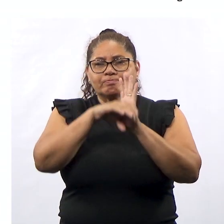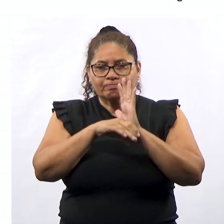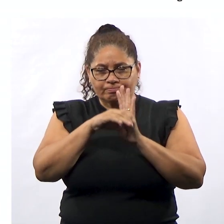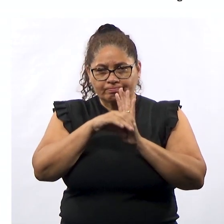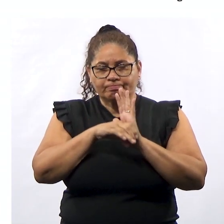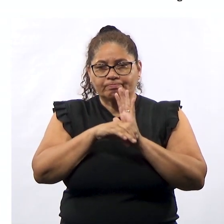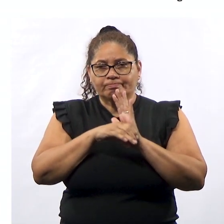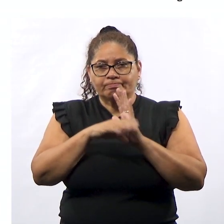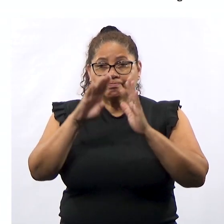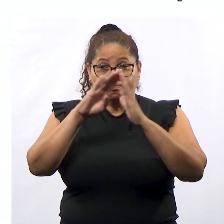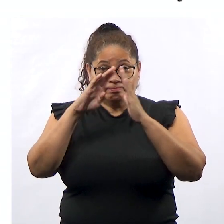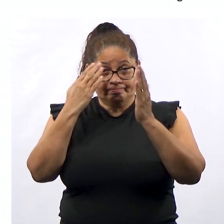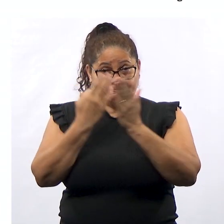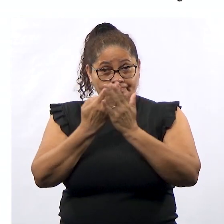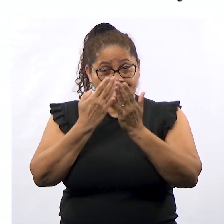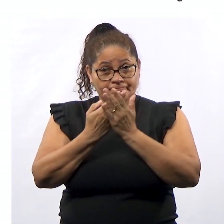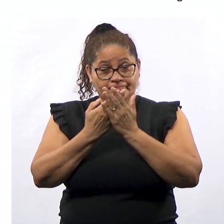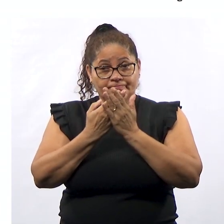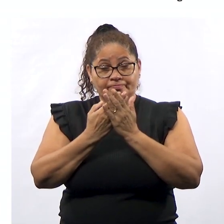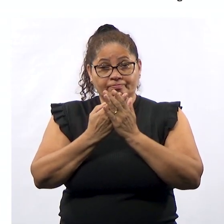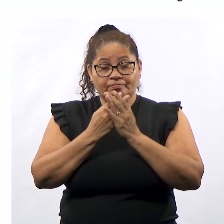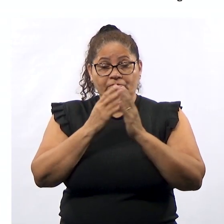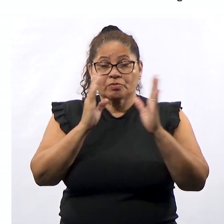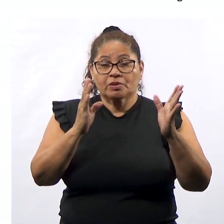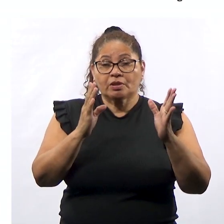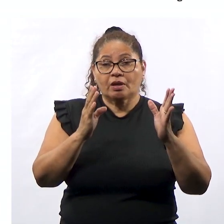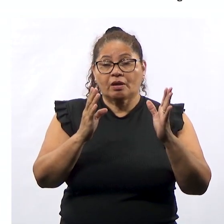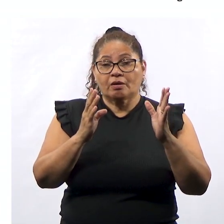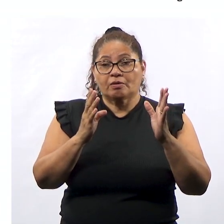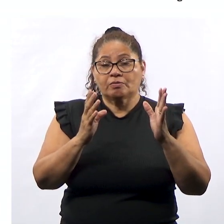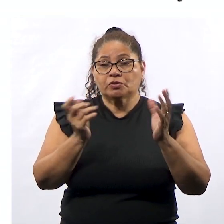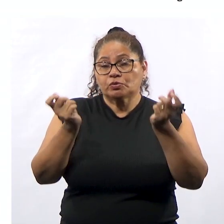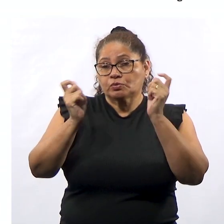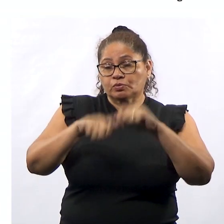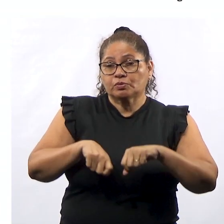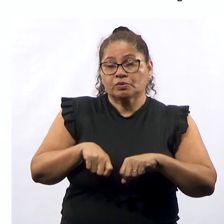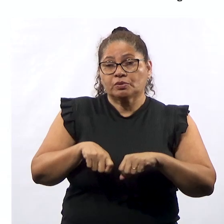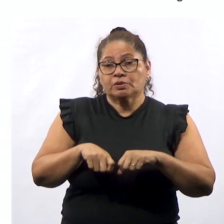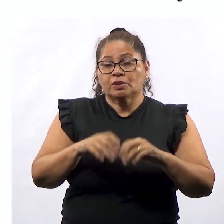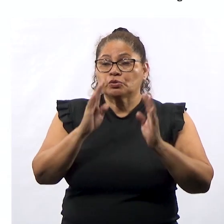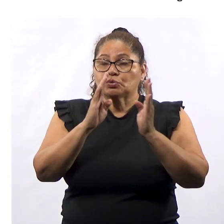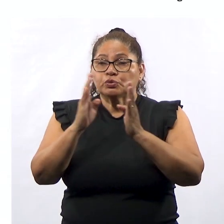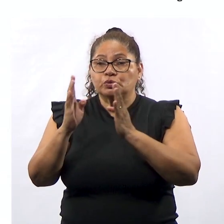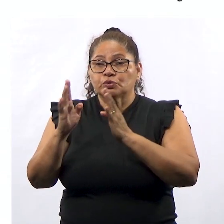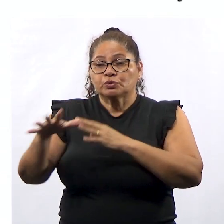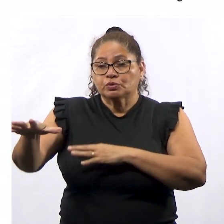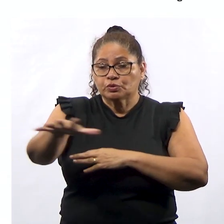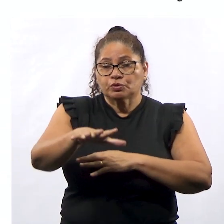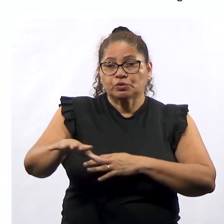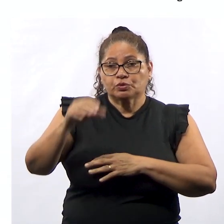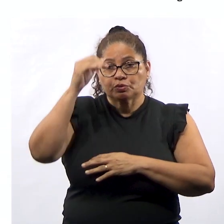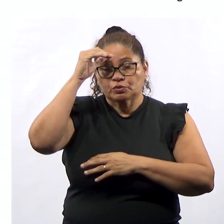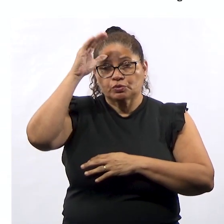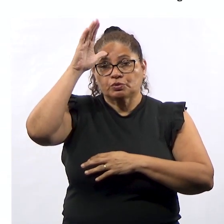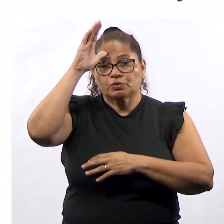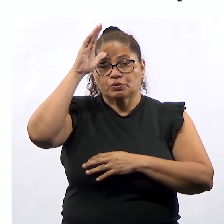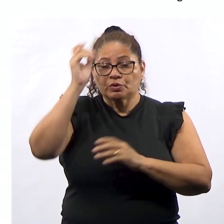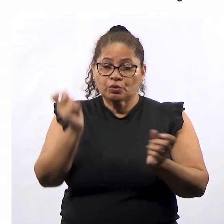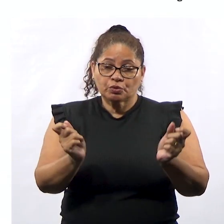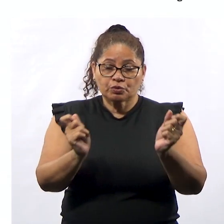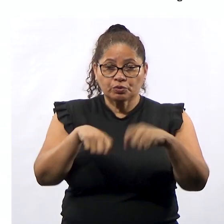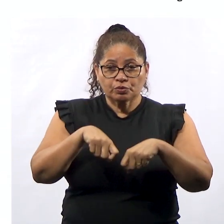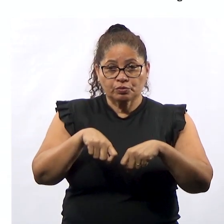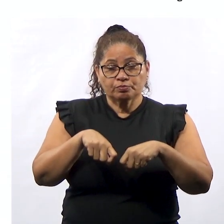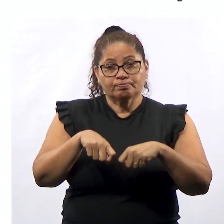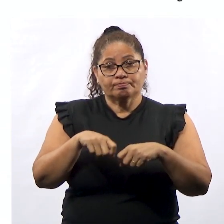currículo escolar a partir de competências ou a partir de áreas de conhecimentos e de